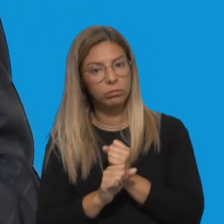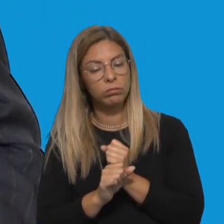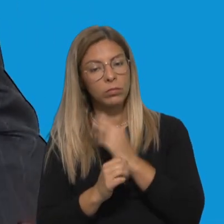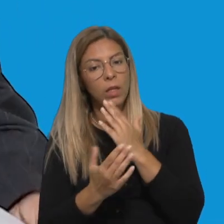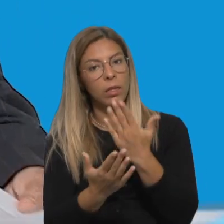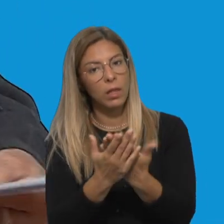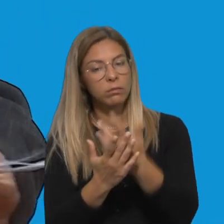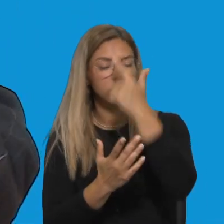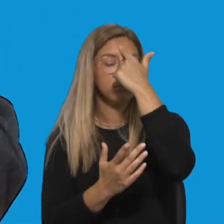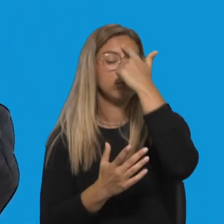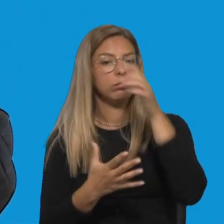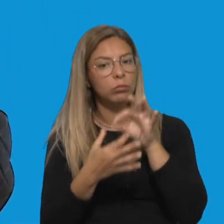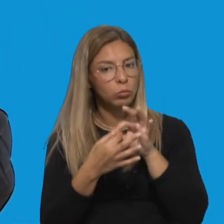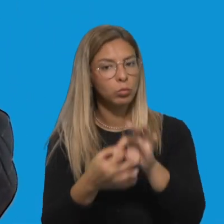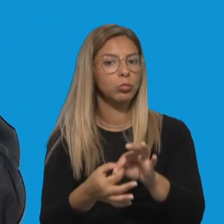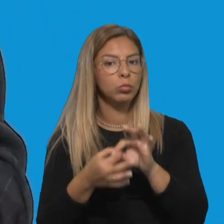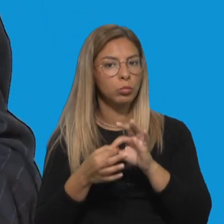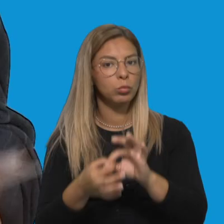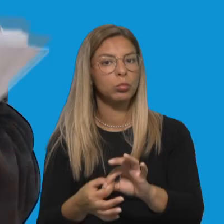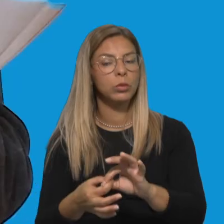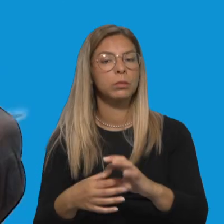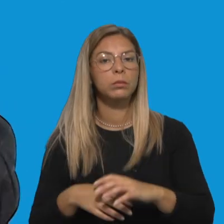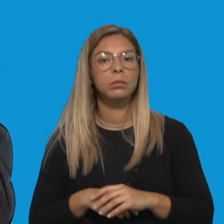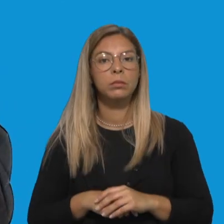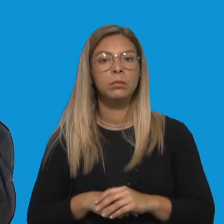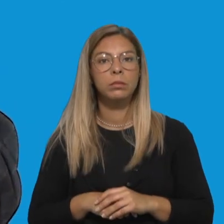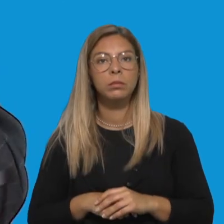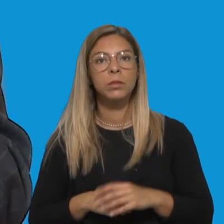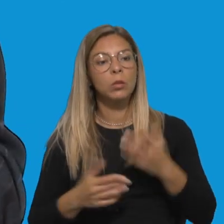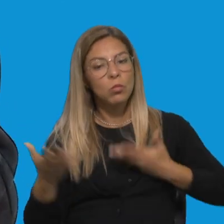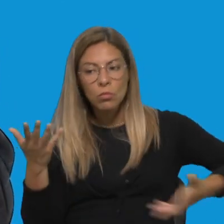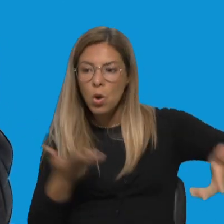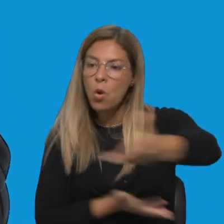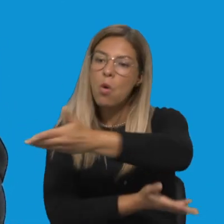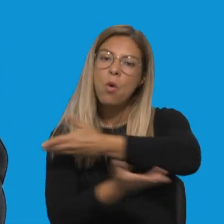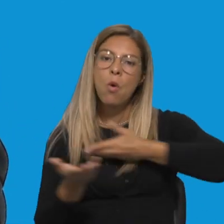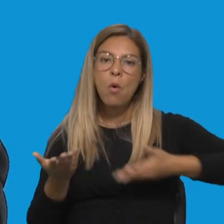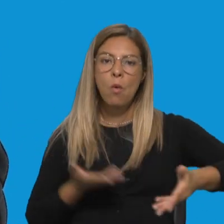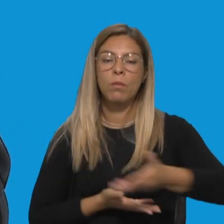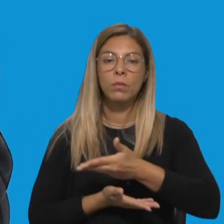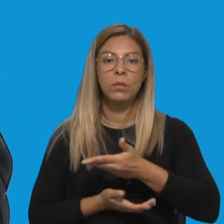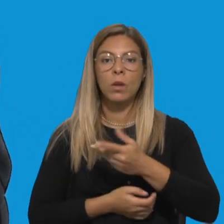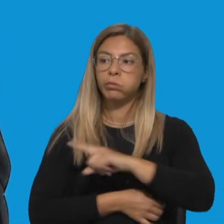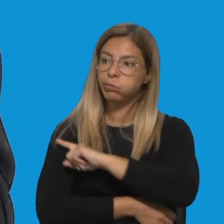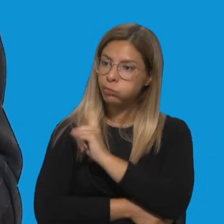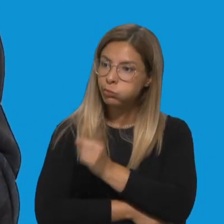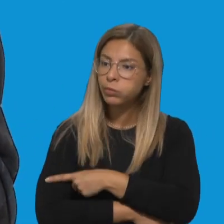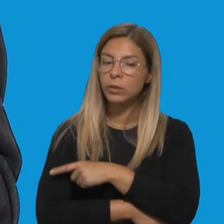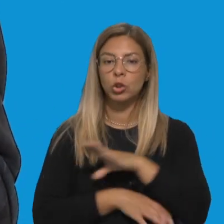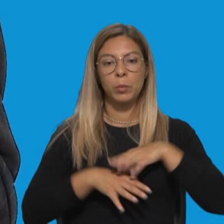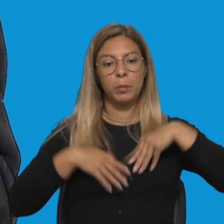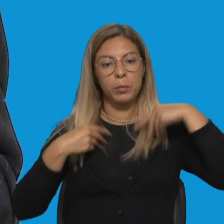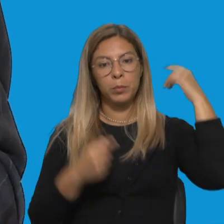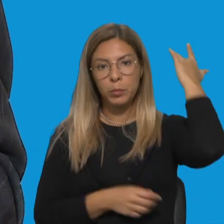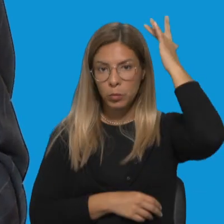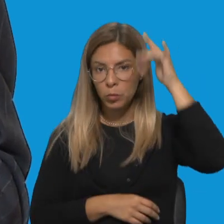crentes, congregando todos, irmanando todos na mesma força do Espírito Santo, que